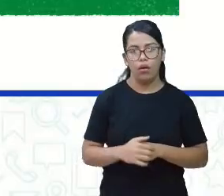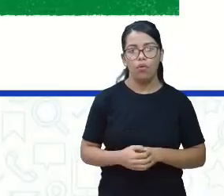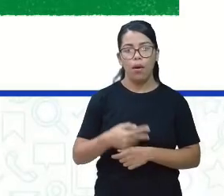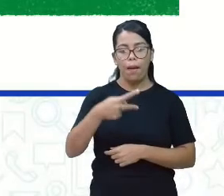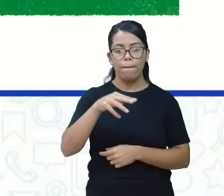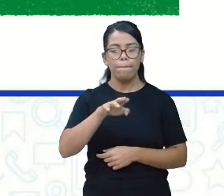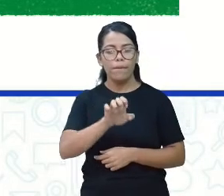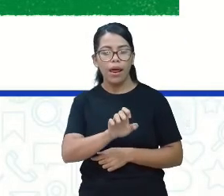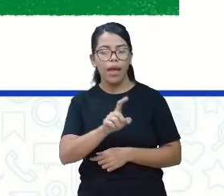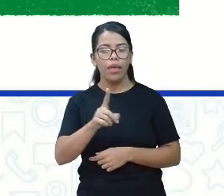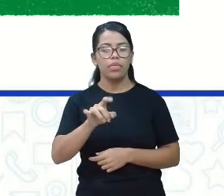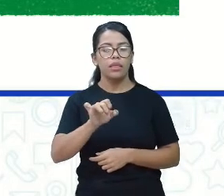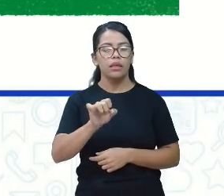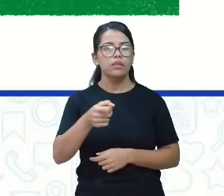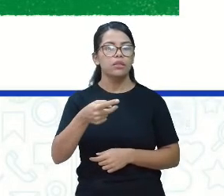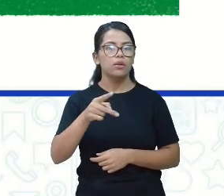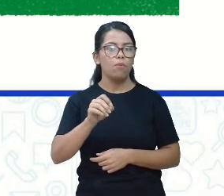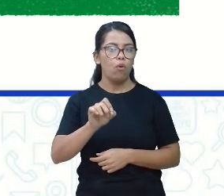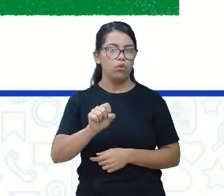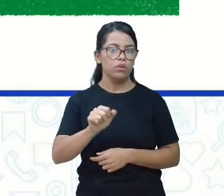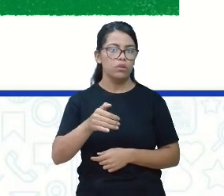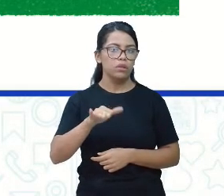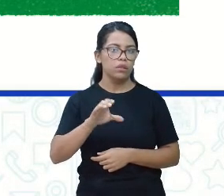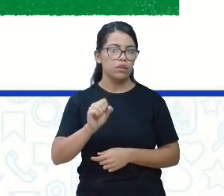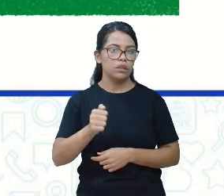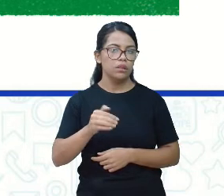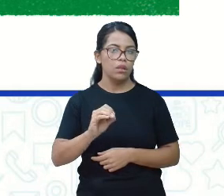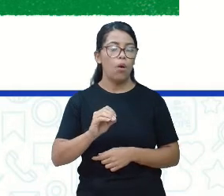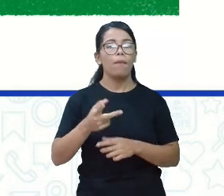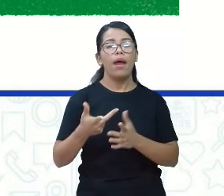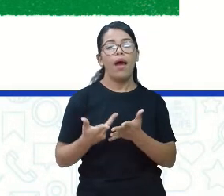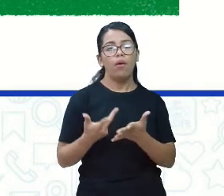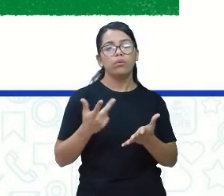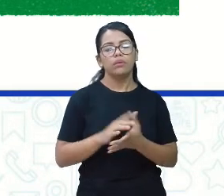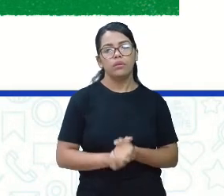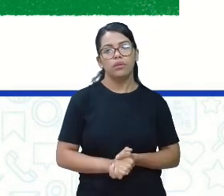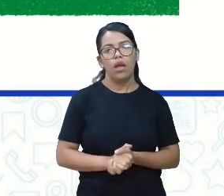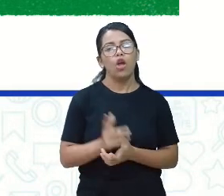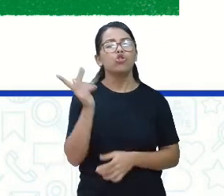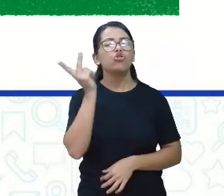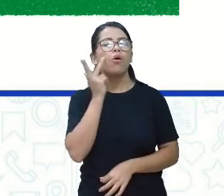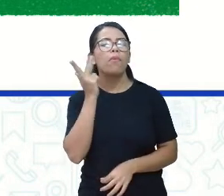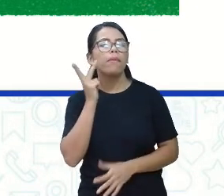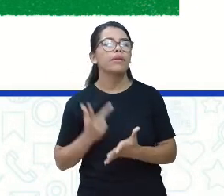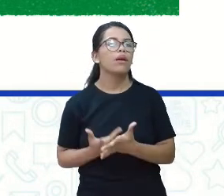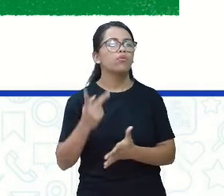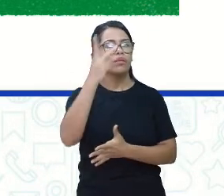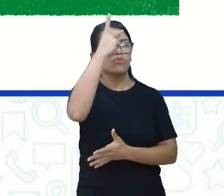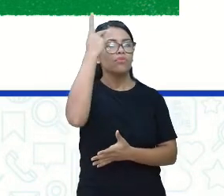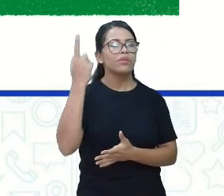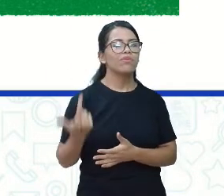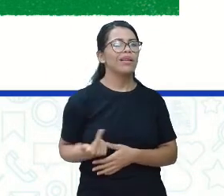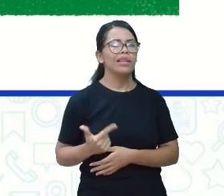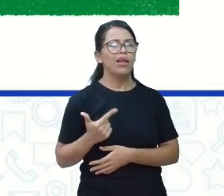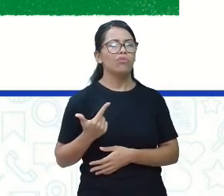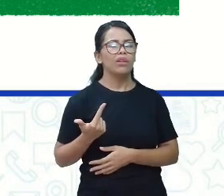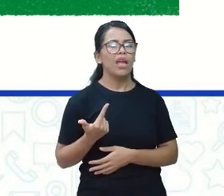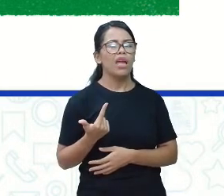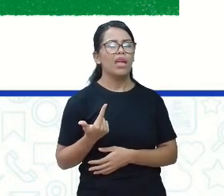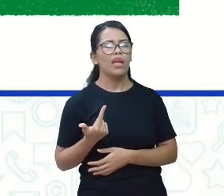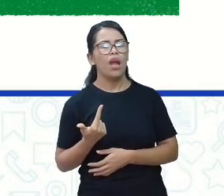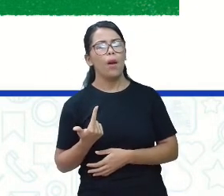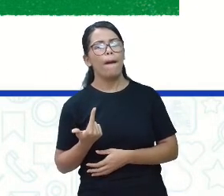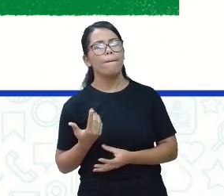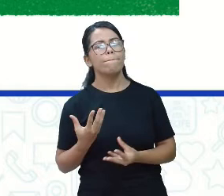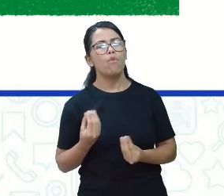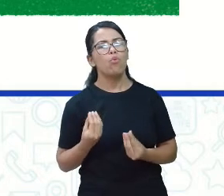ela ocorre com maior frequência em pessoas com baixa escolaridade e está relacionada